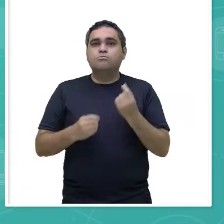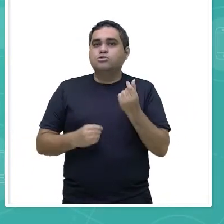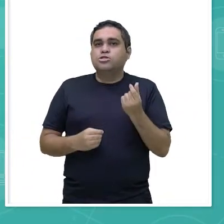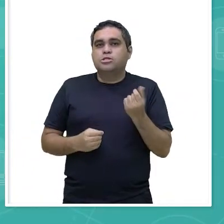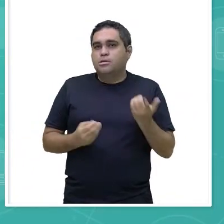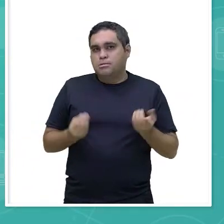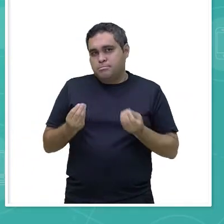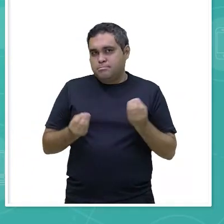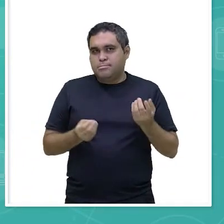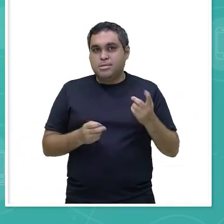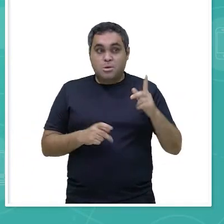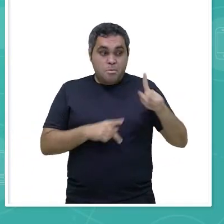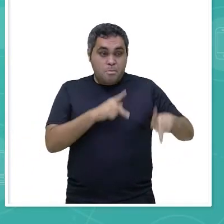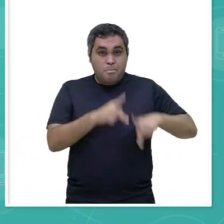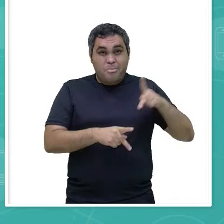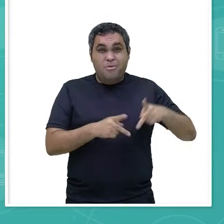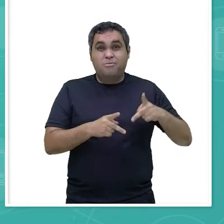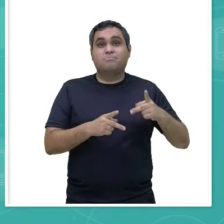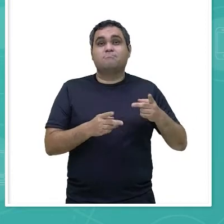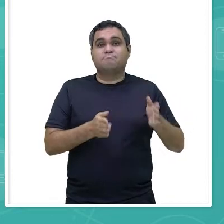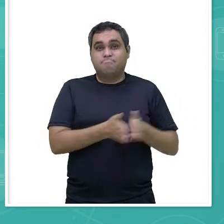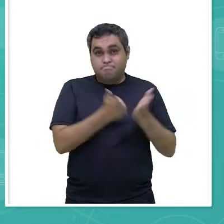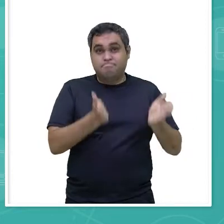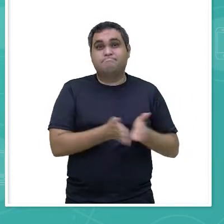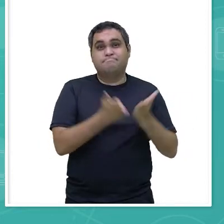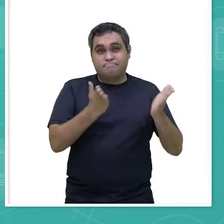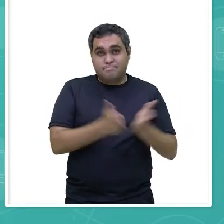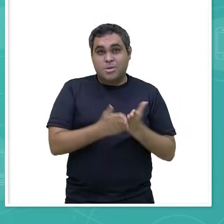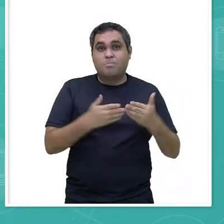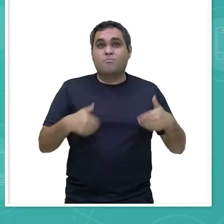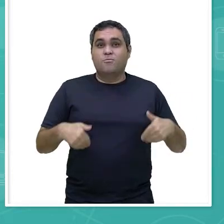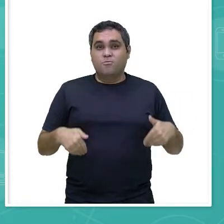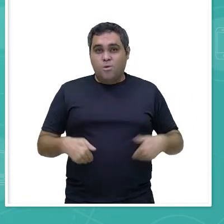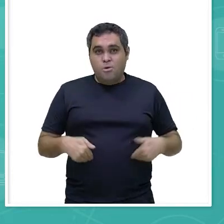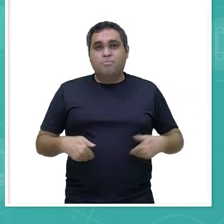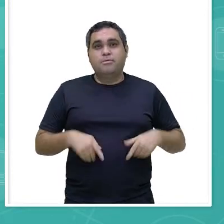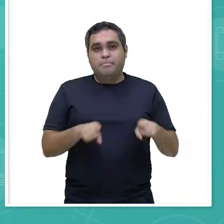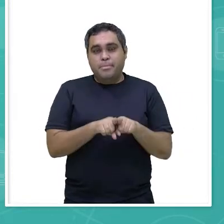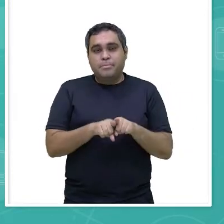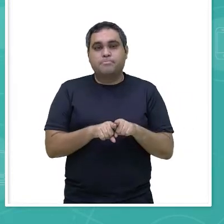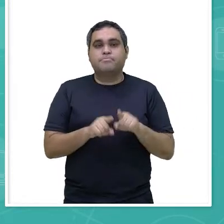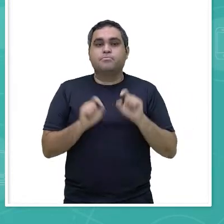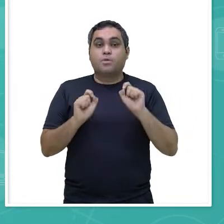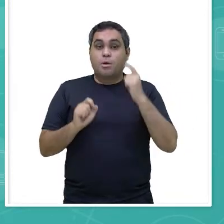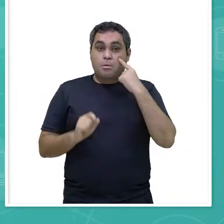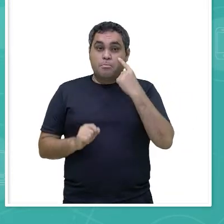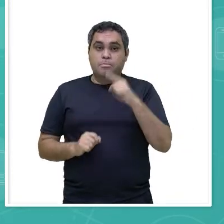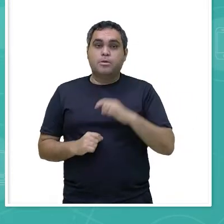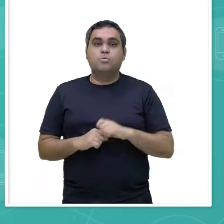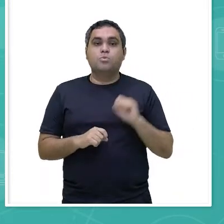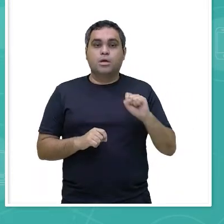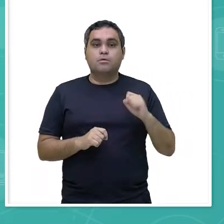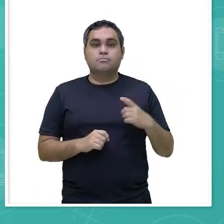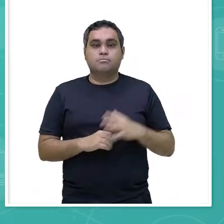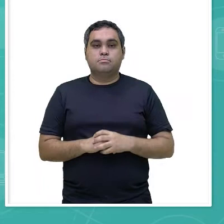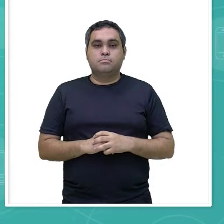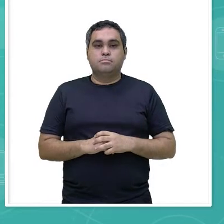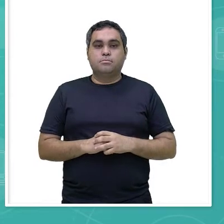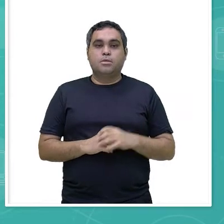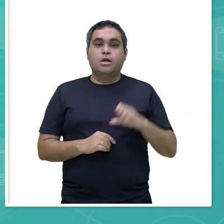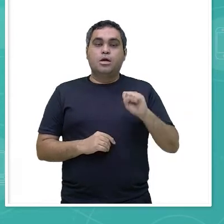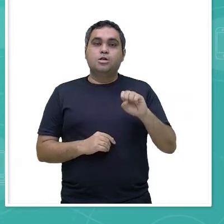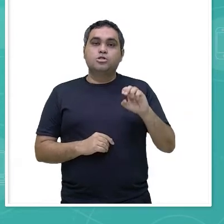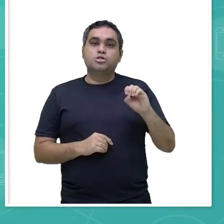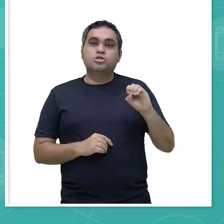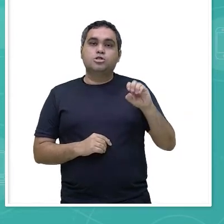necessidade. Fome realmente. Vamos lá? Primeiro, os sovietes. Quem eram os sovietes? Conselhos formados por representantes dos